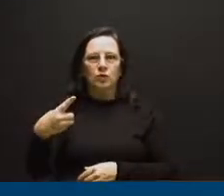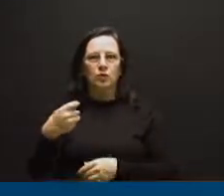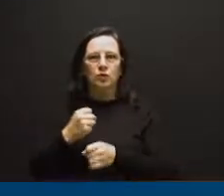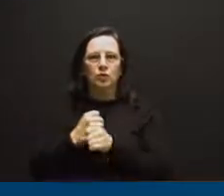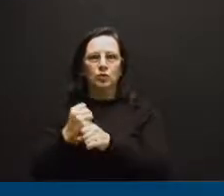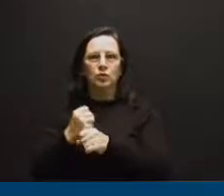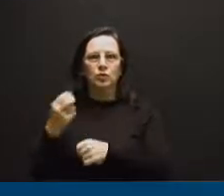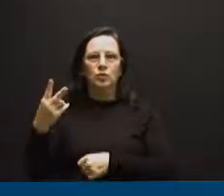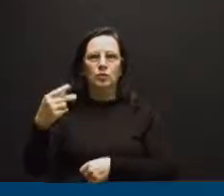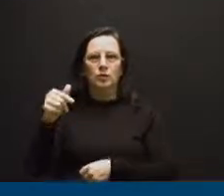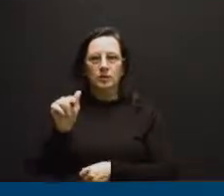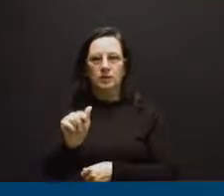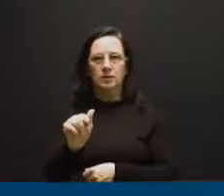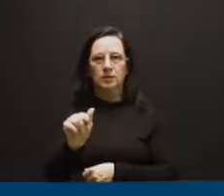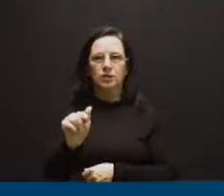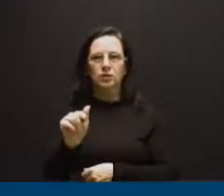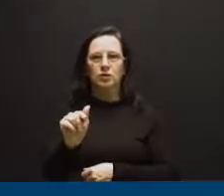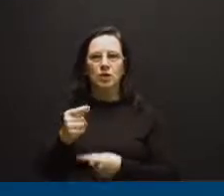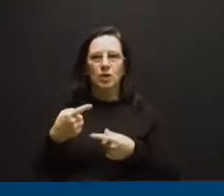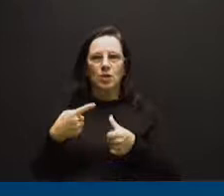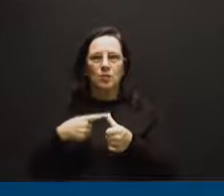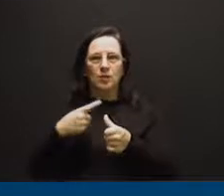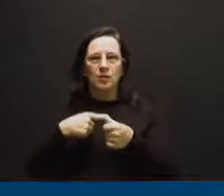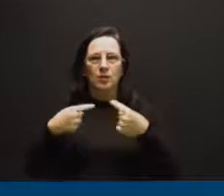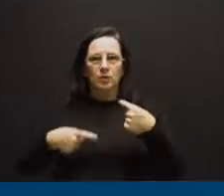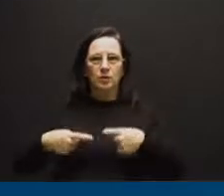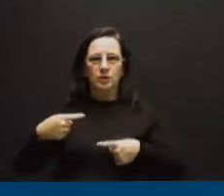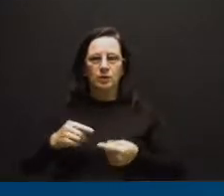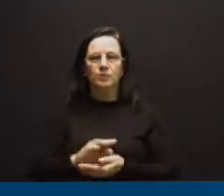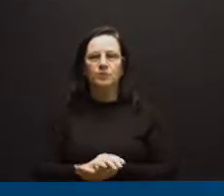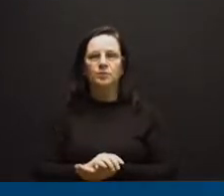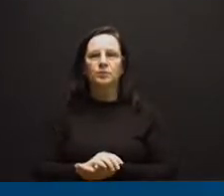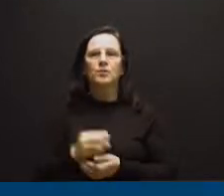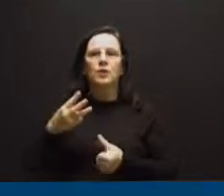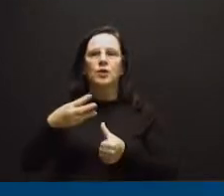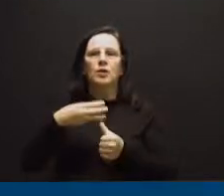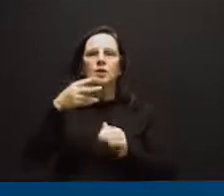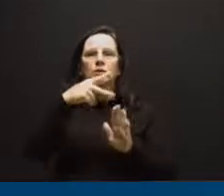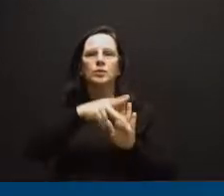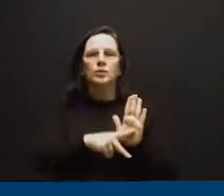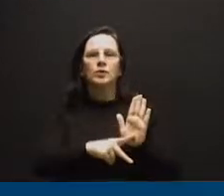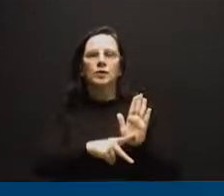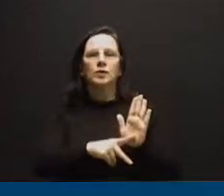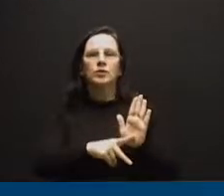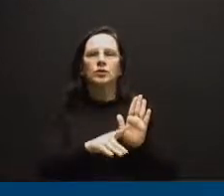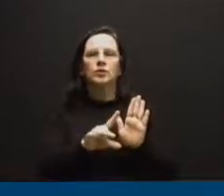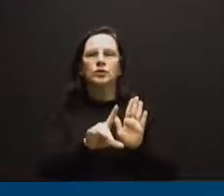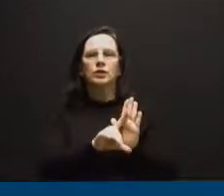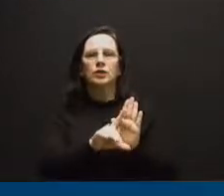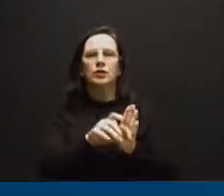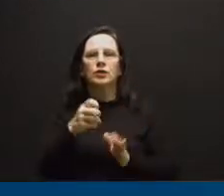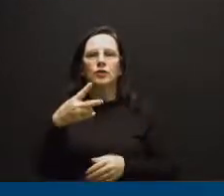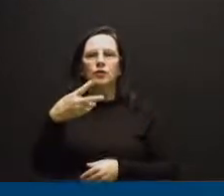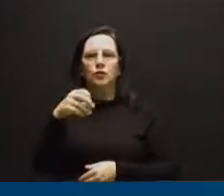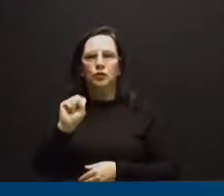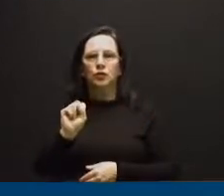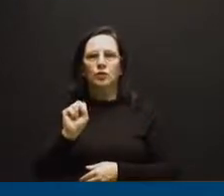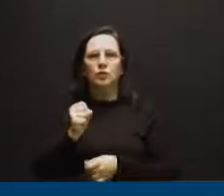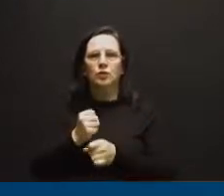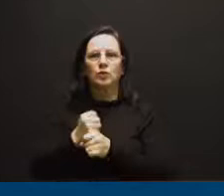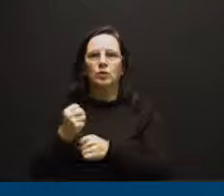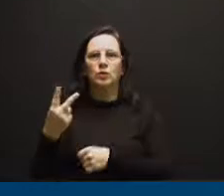17 e está em primeira discussão o terceiro item é o projeto de lei de número 28 barra